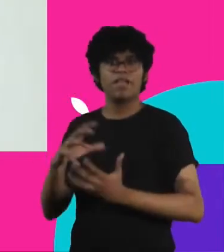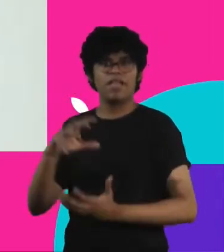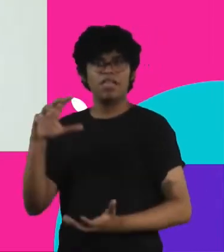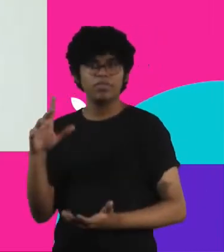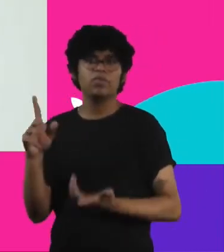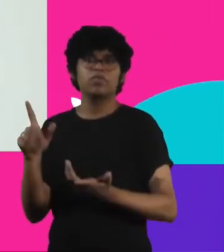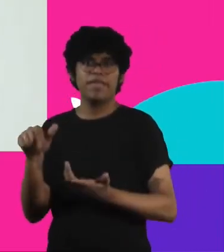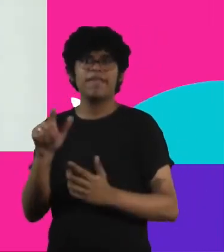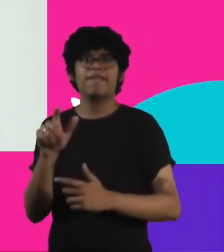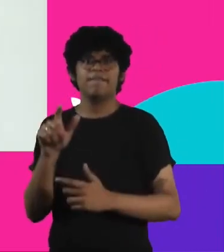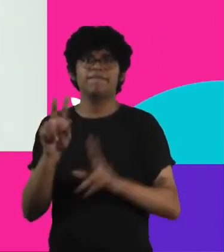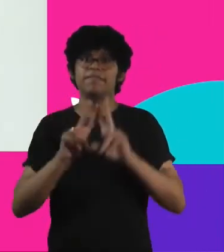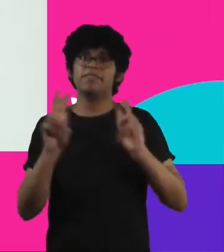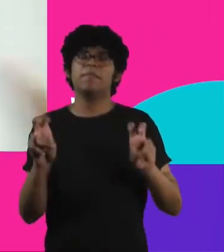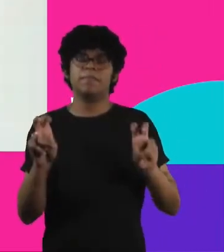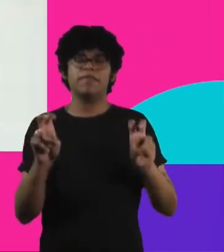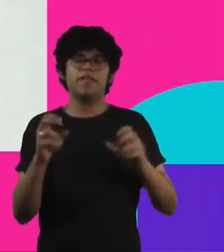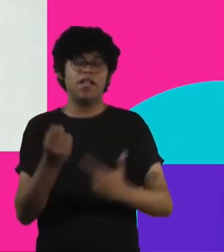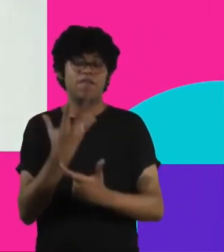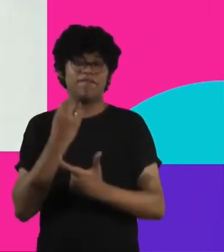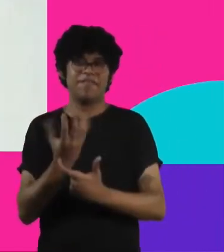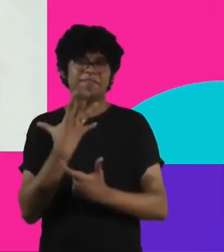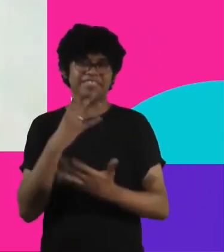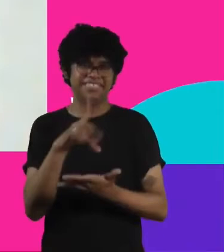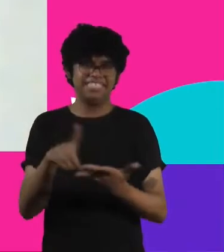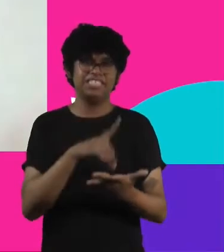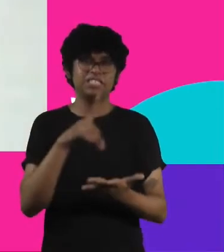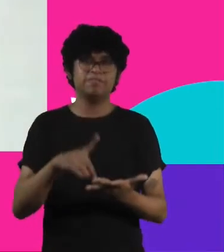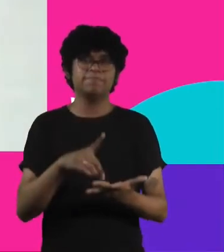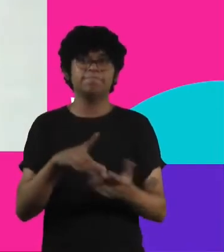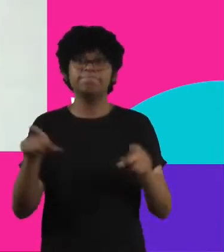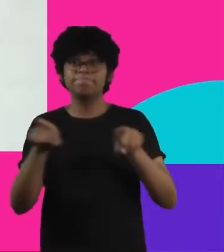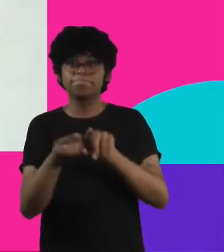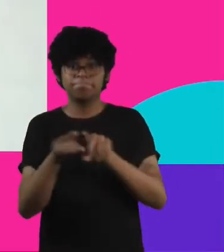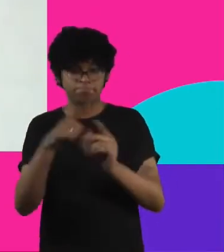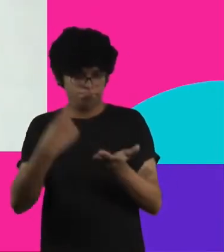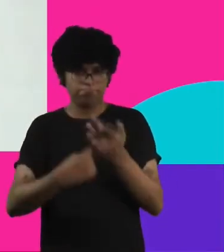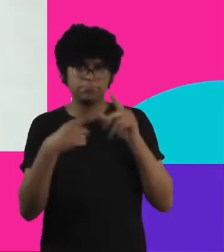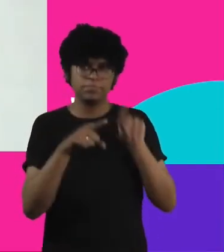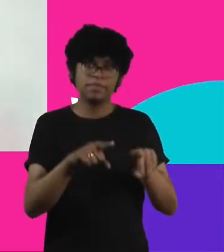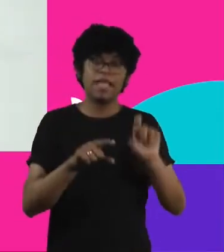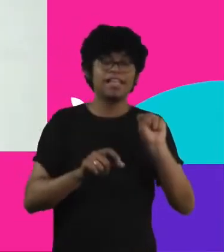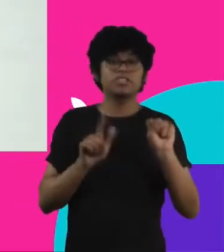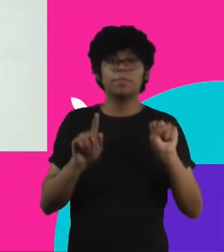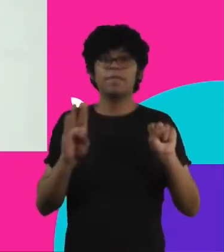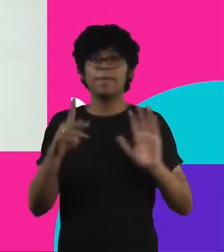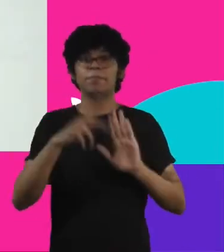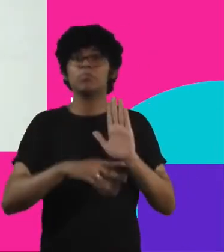de alfabetização digital geral. E a gente tem também, em parceria com o Social Good, o programa